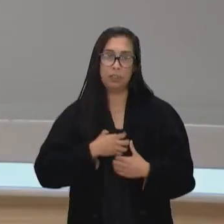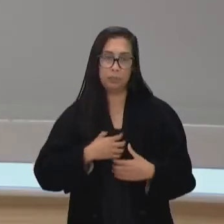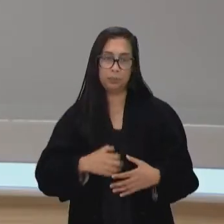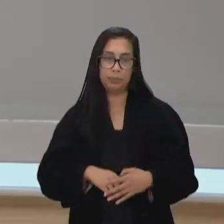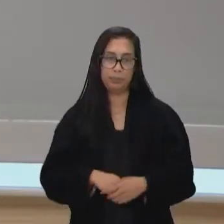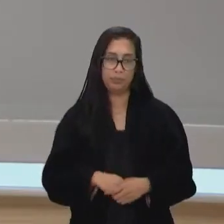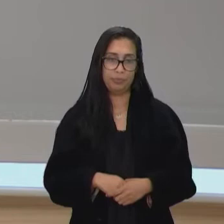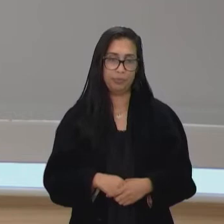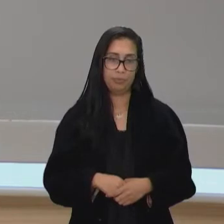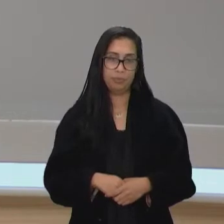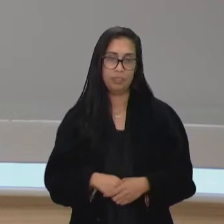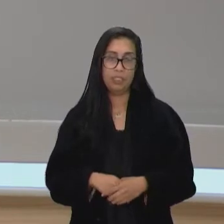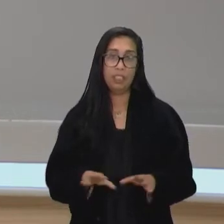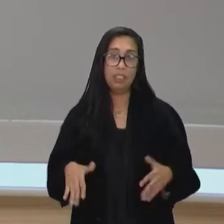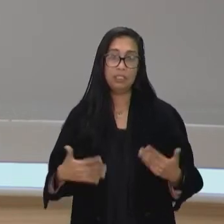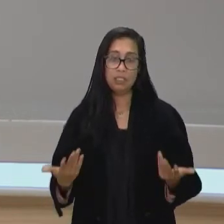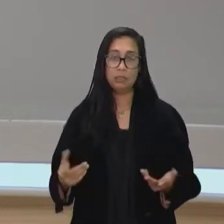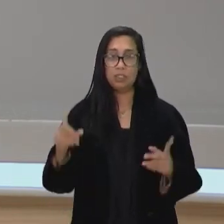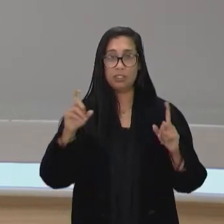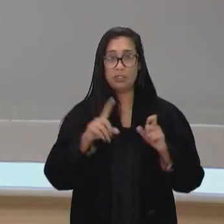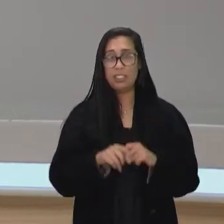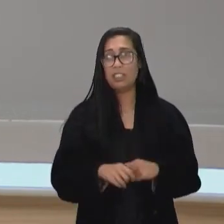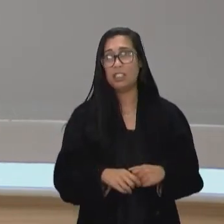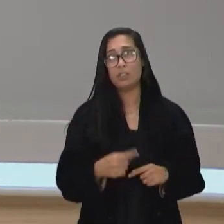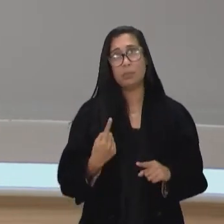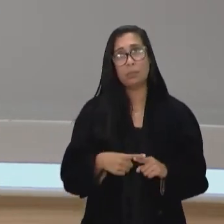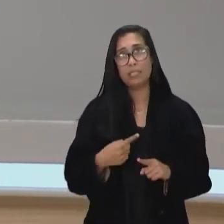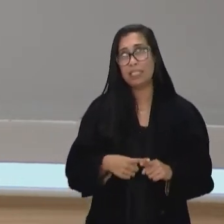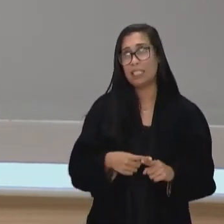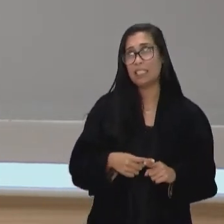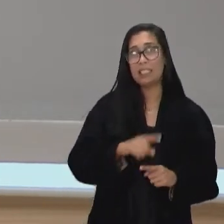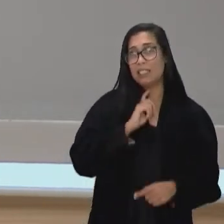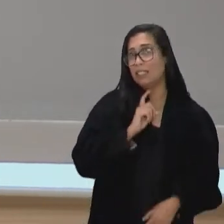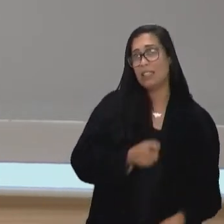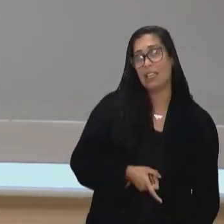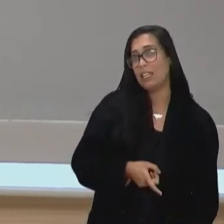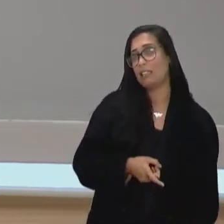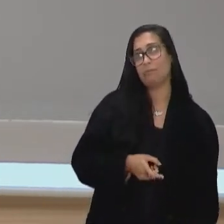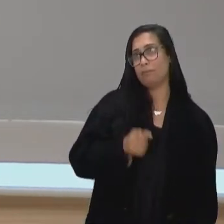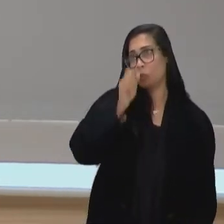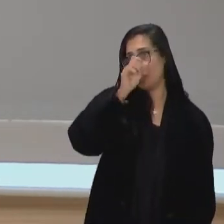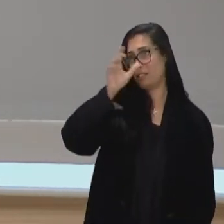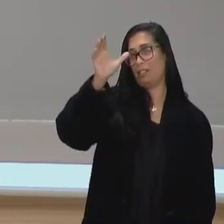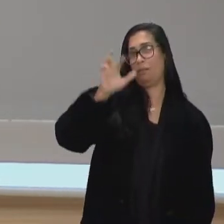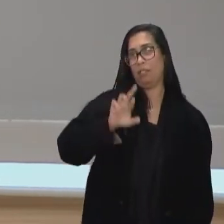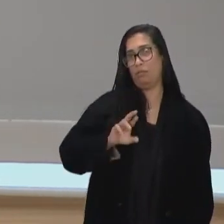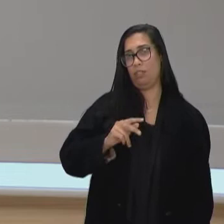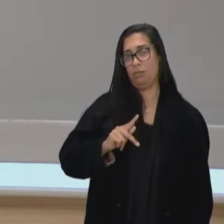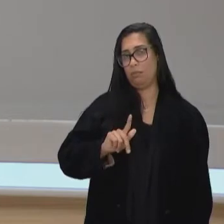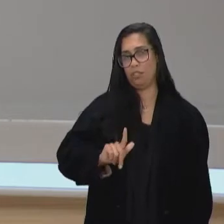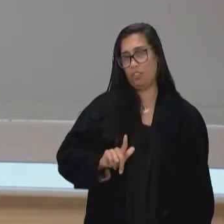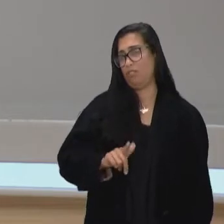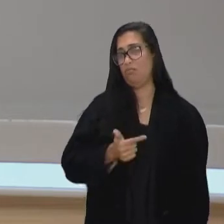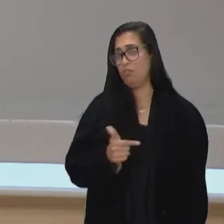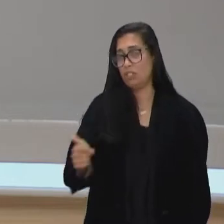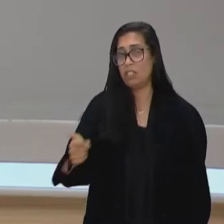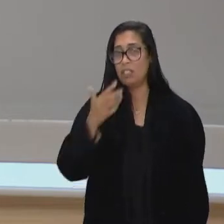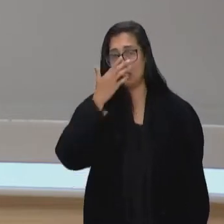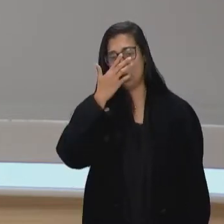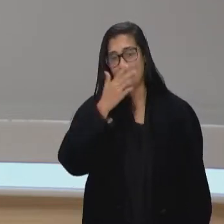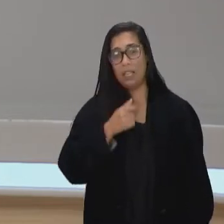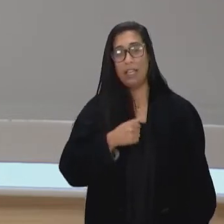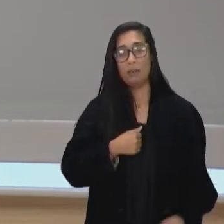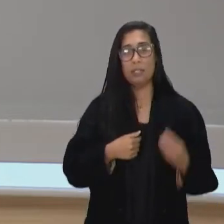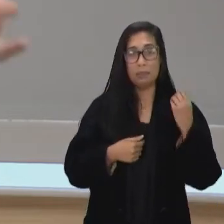difícil porque ninguém tinha conhecimento sobre o RPG. Eu tinha Sim. só um pouquinho de experiência, então eu tentei ajudar todo